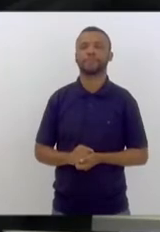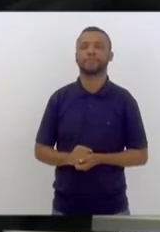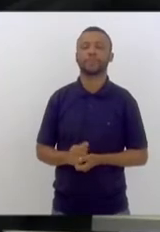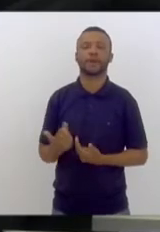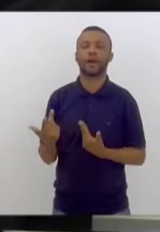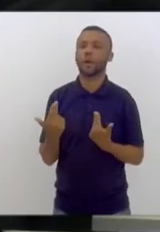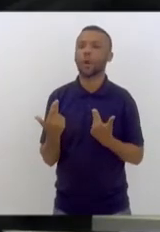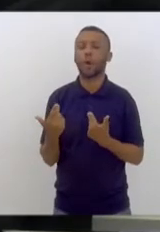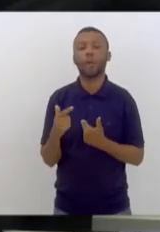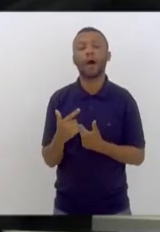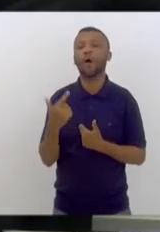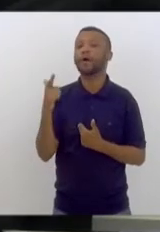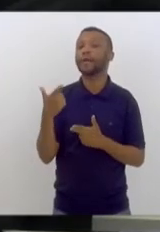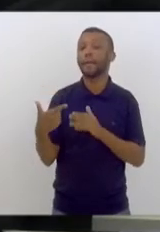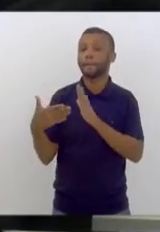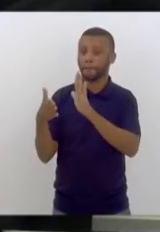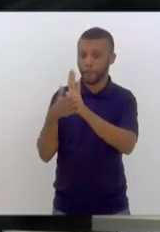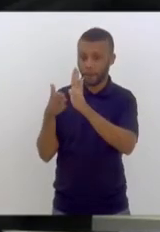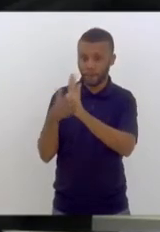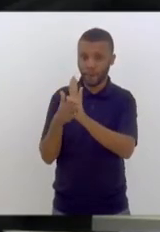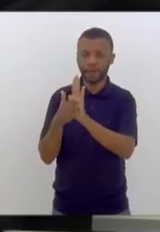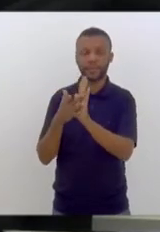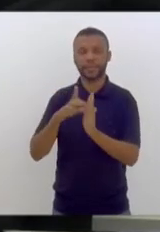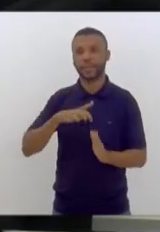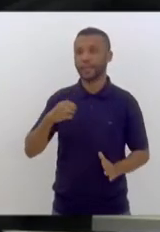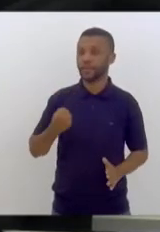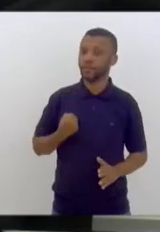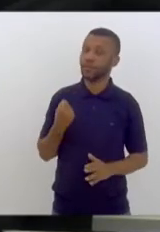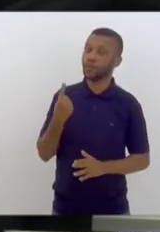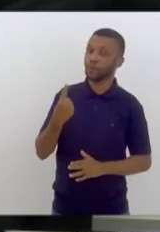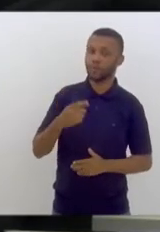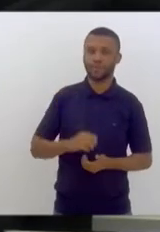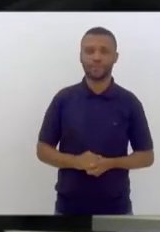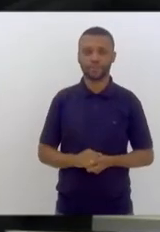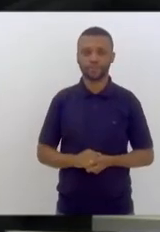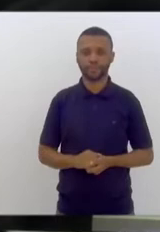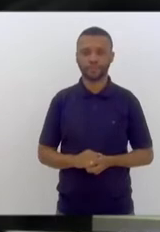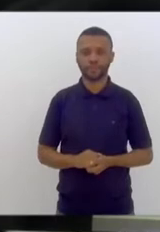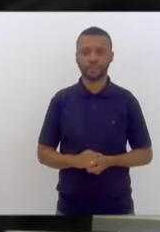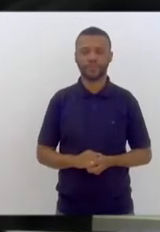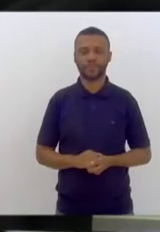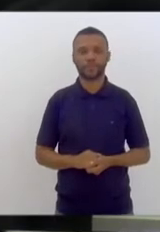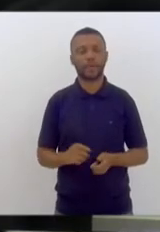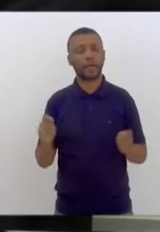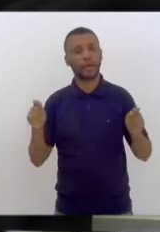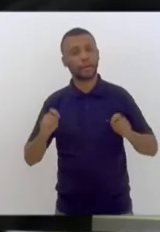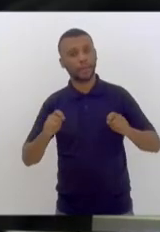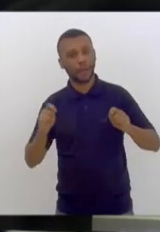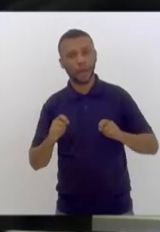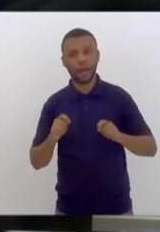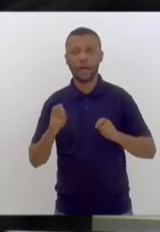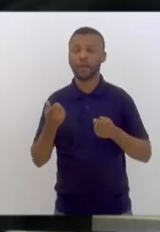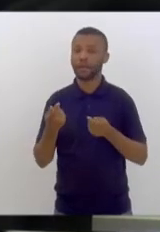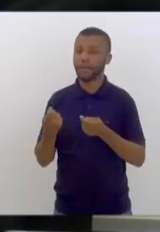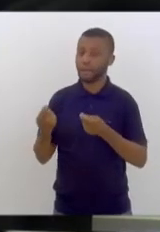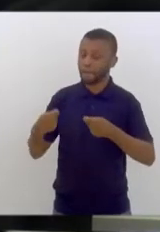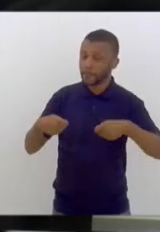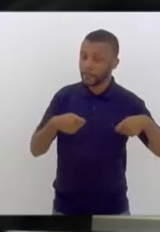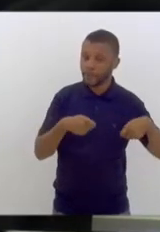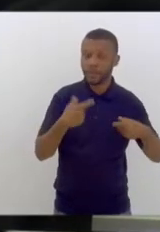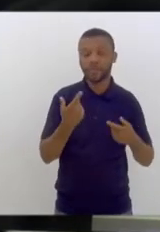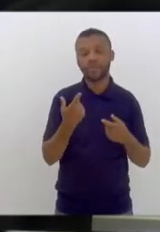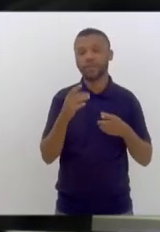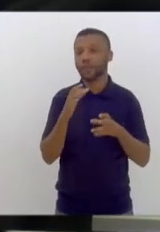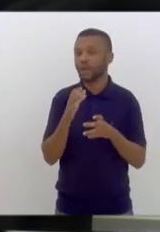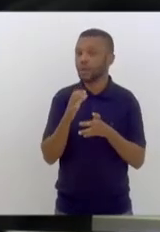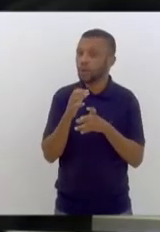outra medida que venha a, número um, dar conta da necessidade de